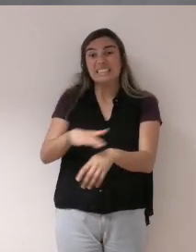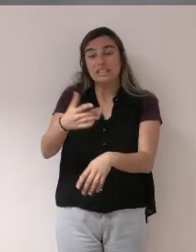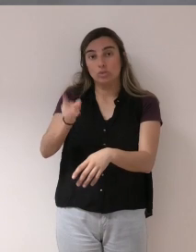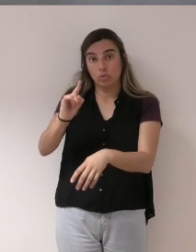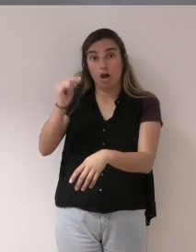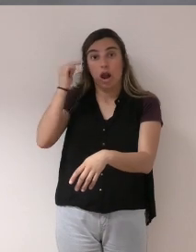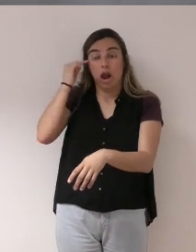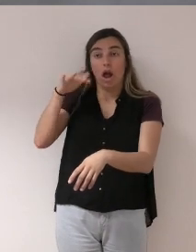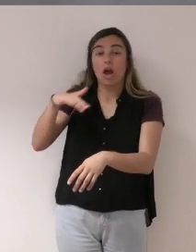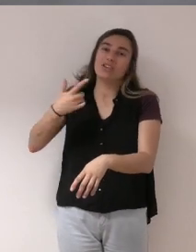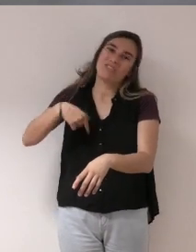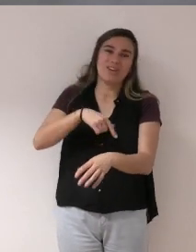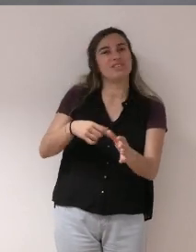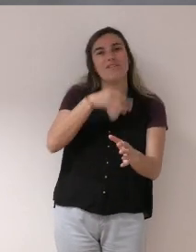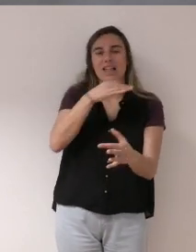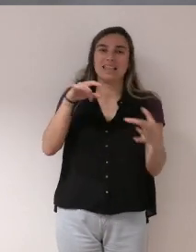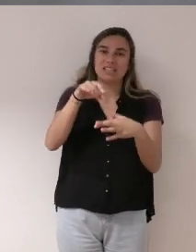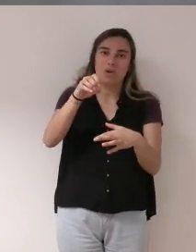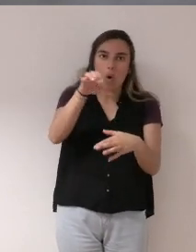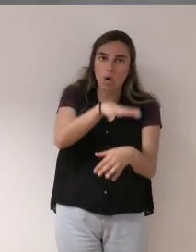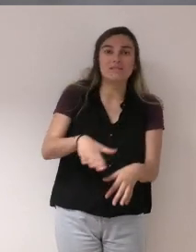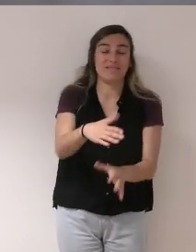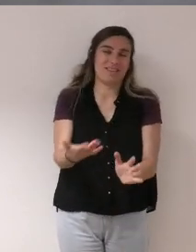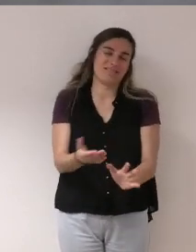deste Ocidente. Uhum. Estamos a falar deste Ocidente, estamos a falar.